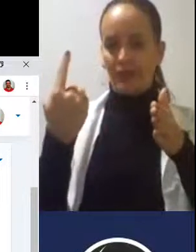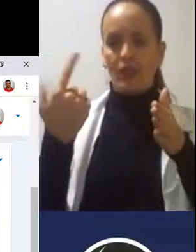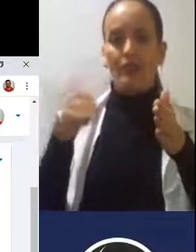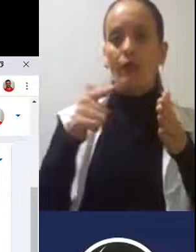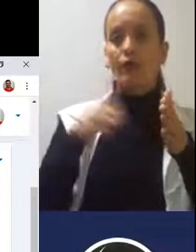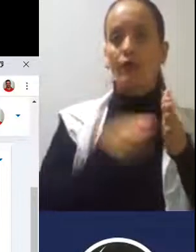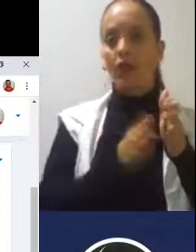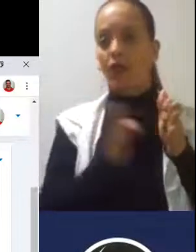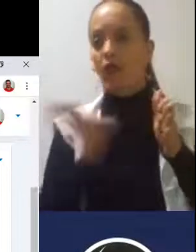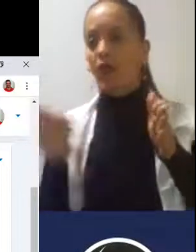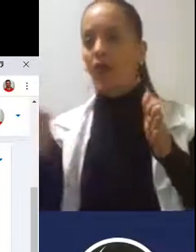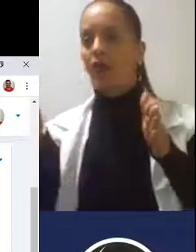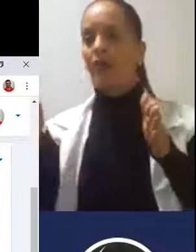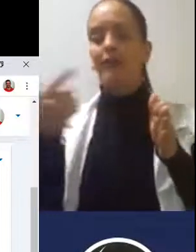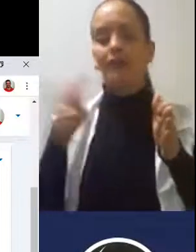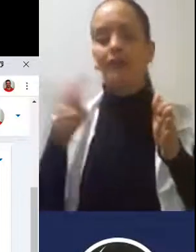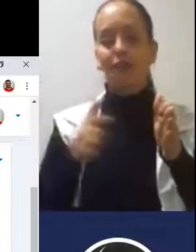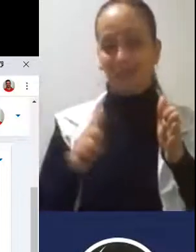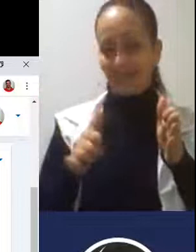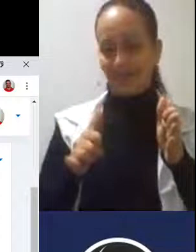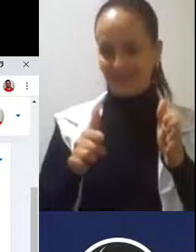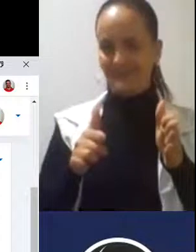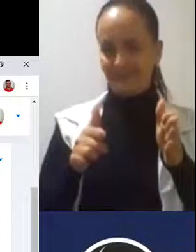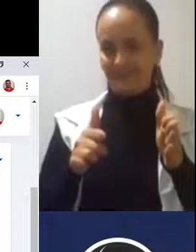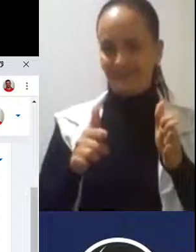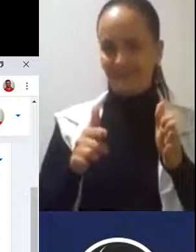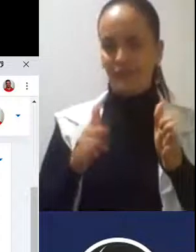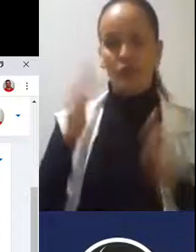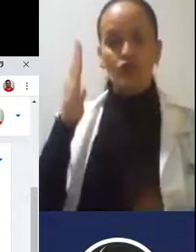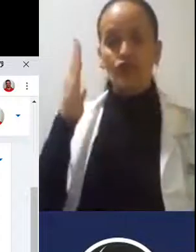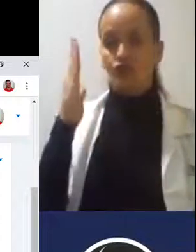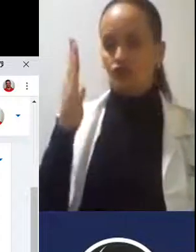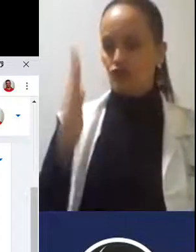as resistências, tranquilo? Então vamos colocar lá,